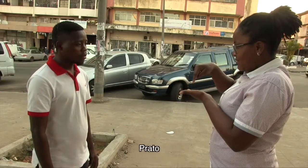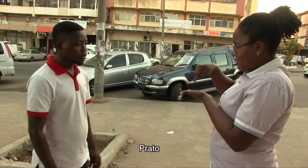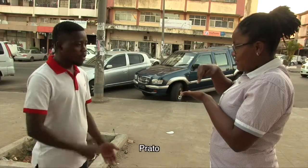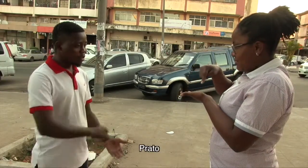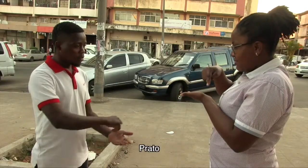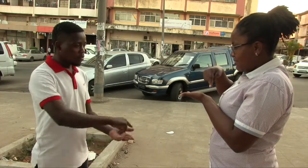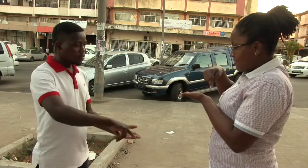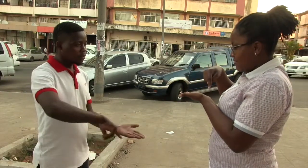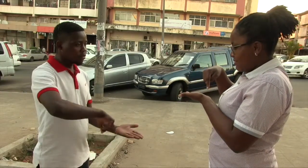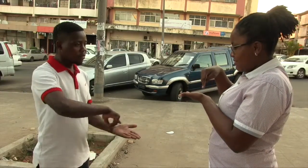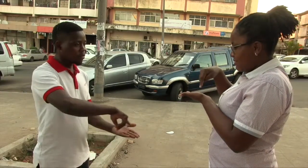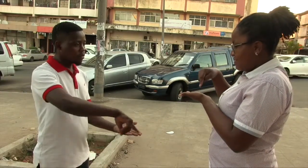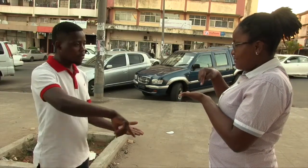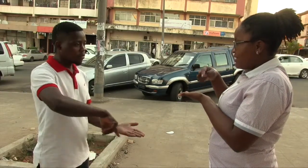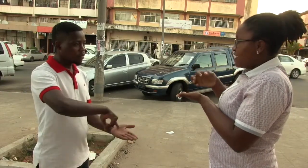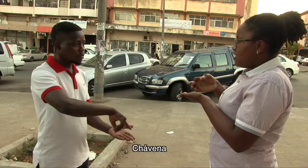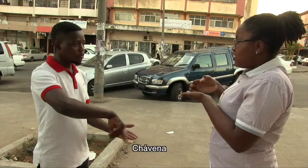Prato.